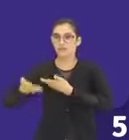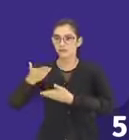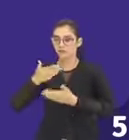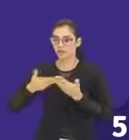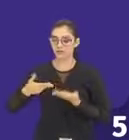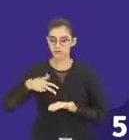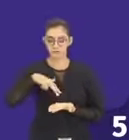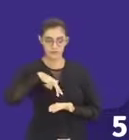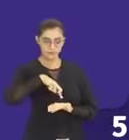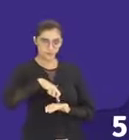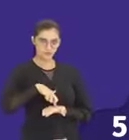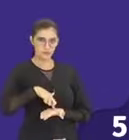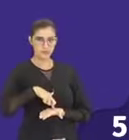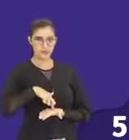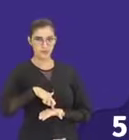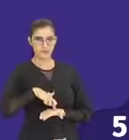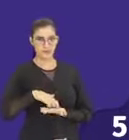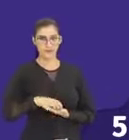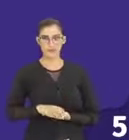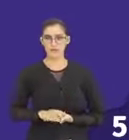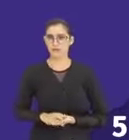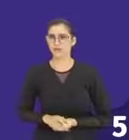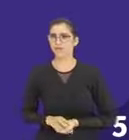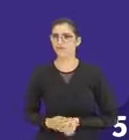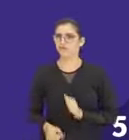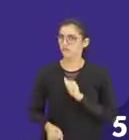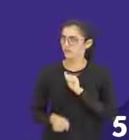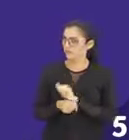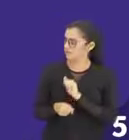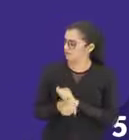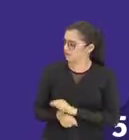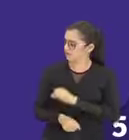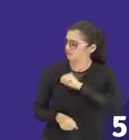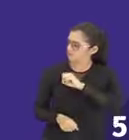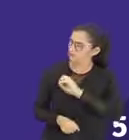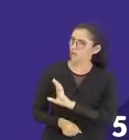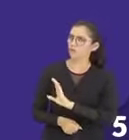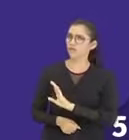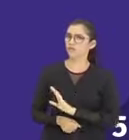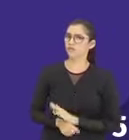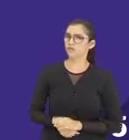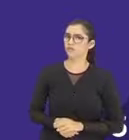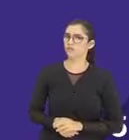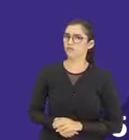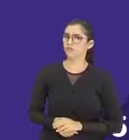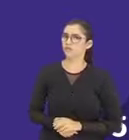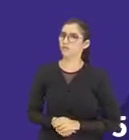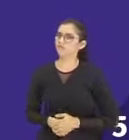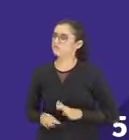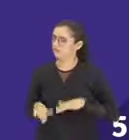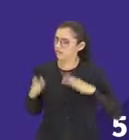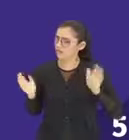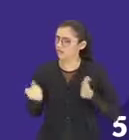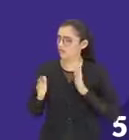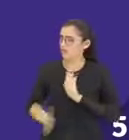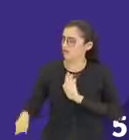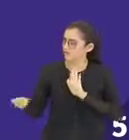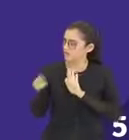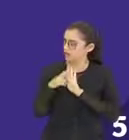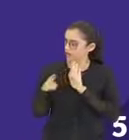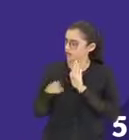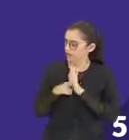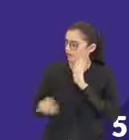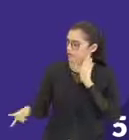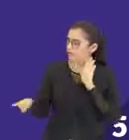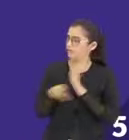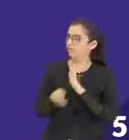O passarinho aqui falando com o saci, né? Fique quieto, Su. É assim mesmo. São os rigores da ciência.